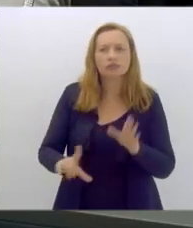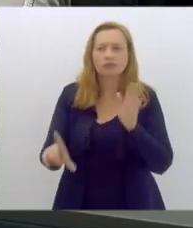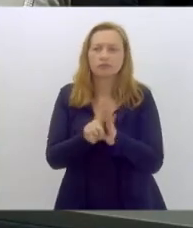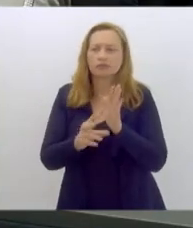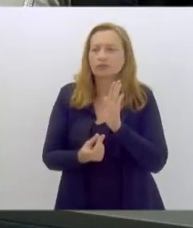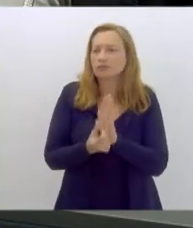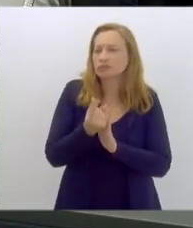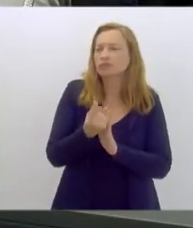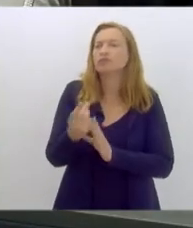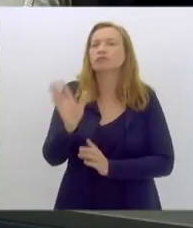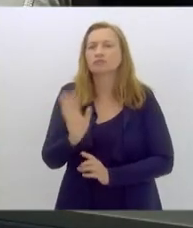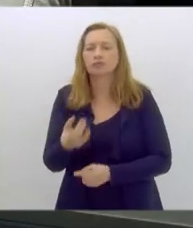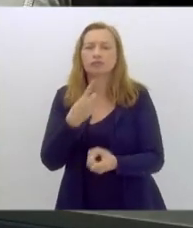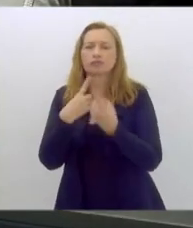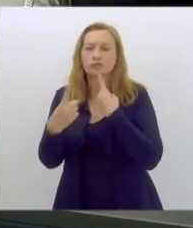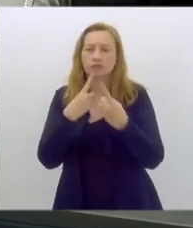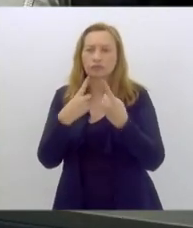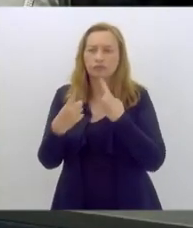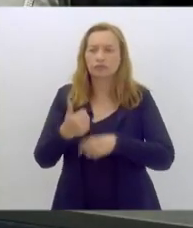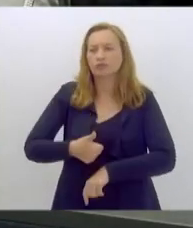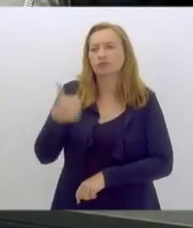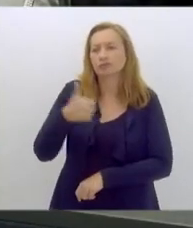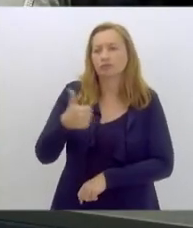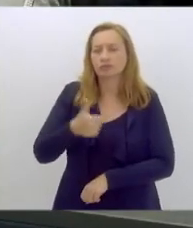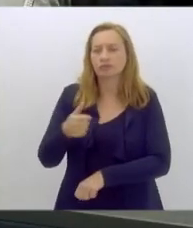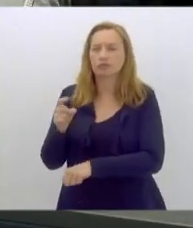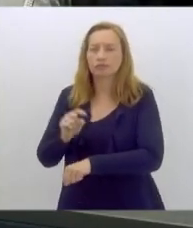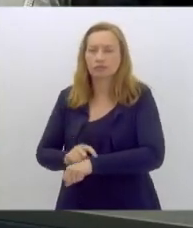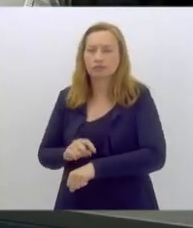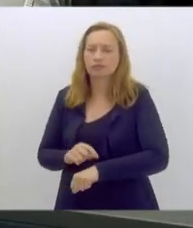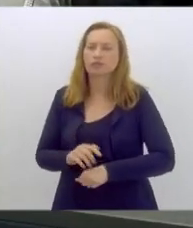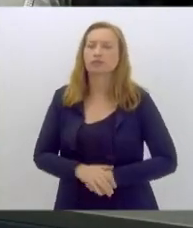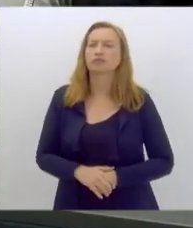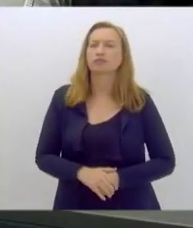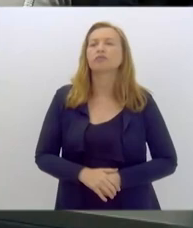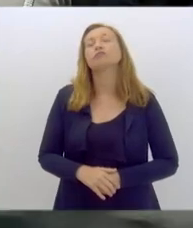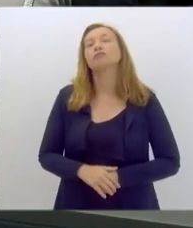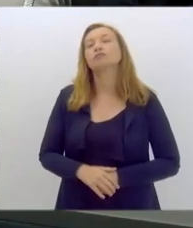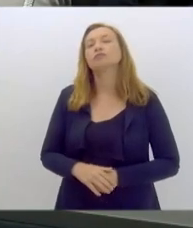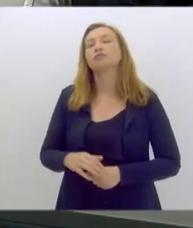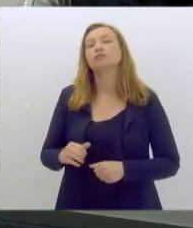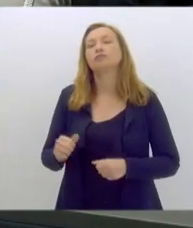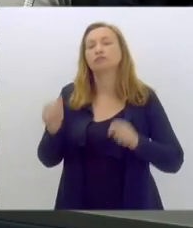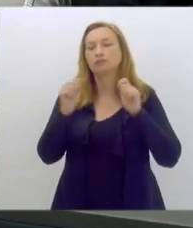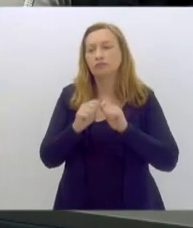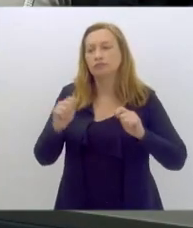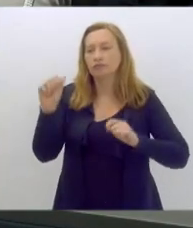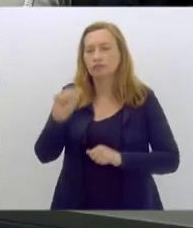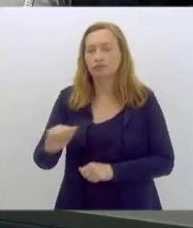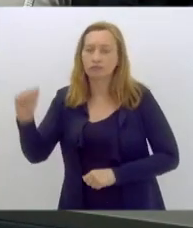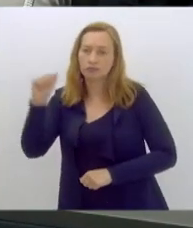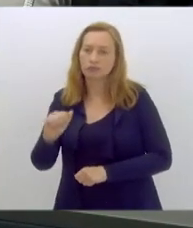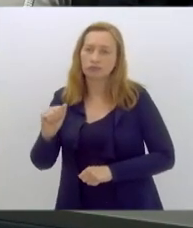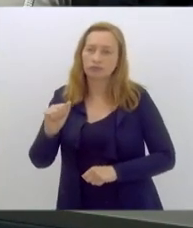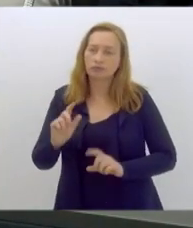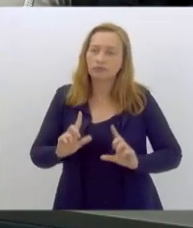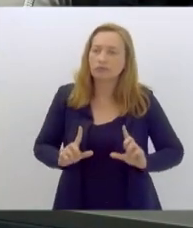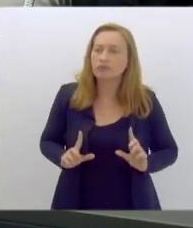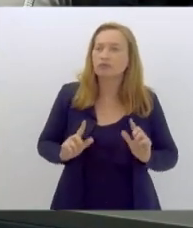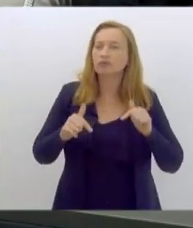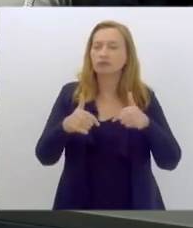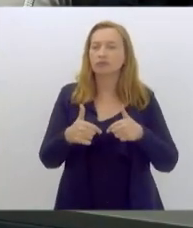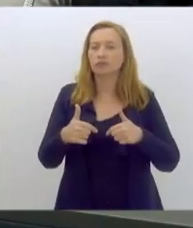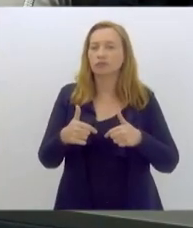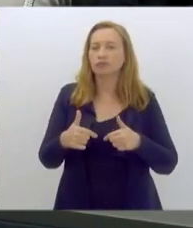que foi discutida que é no primeiro semestre e Associação dessas ações orçamentárias